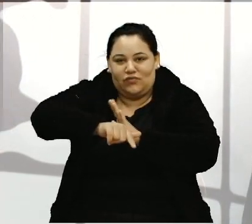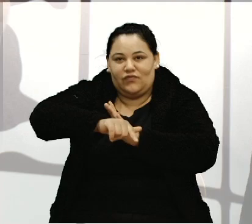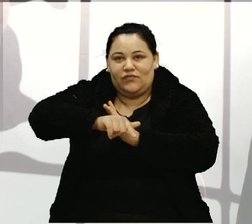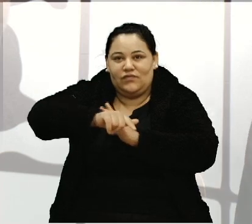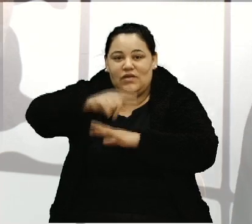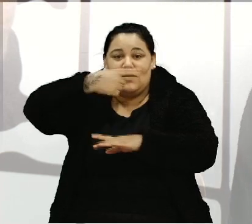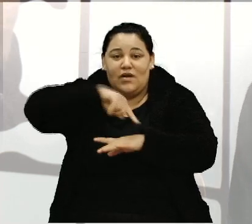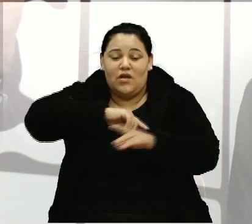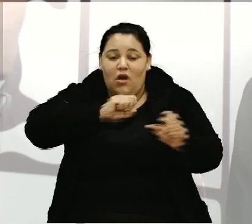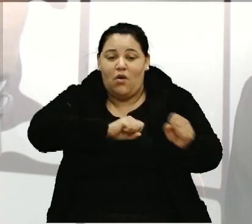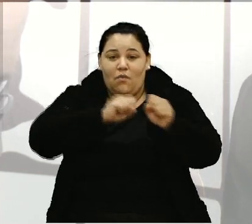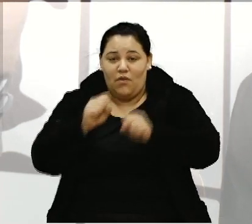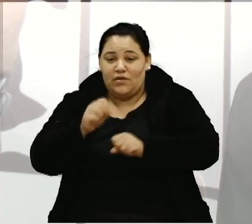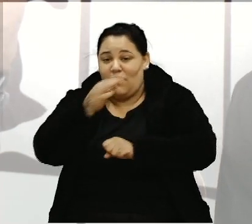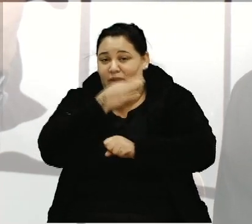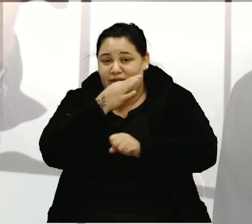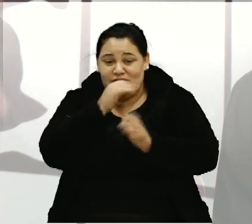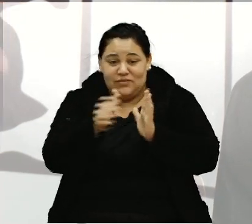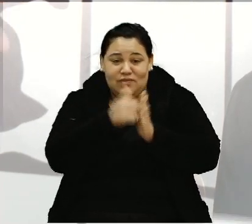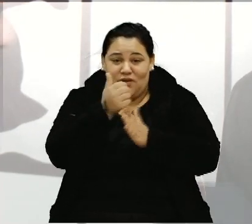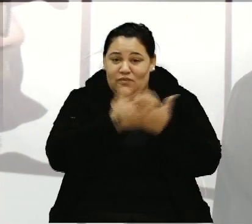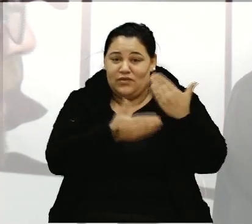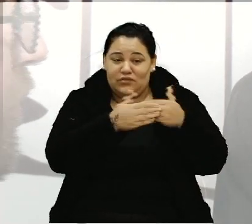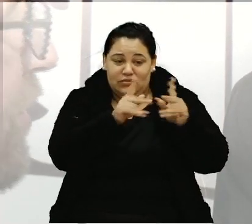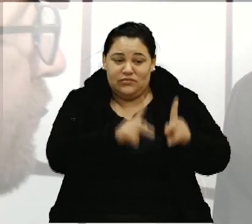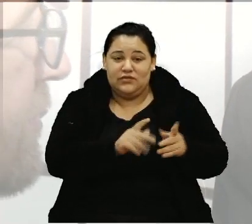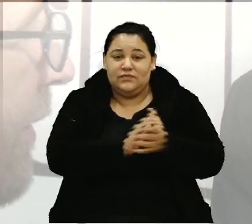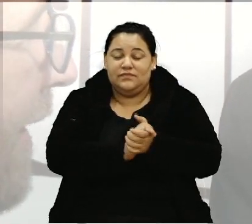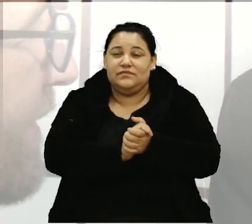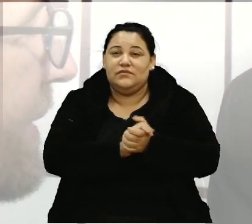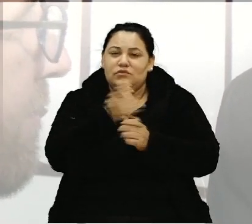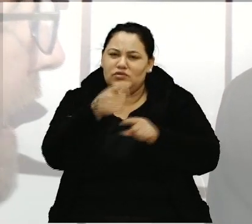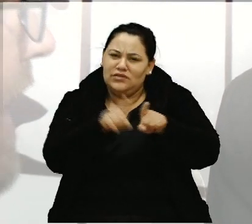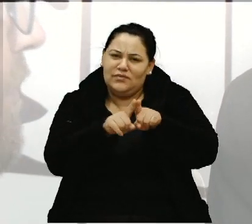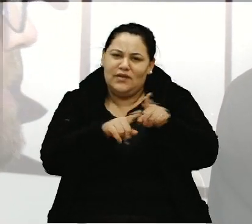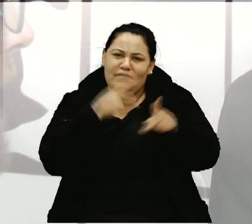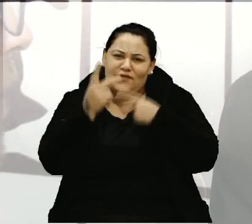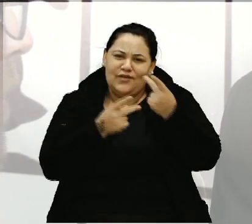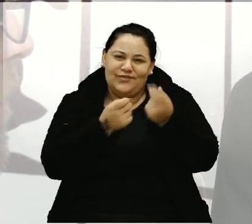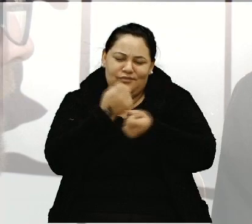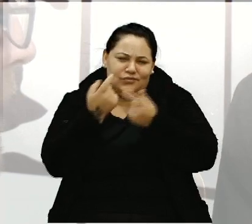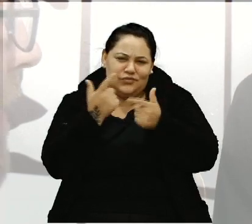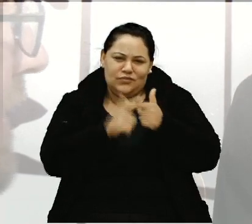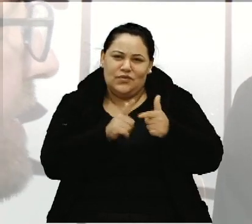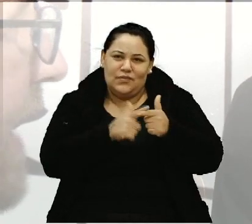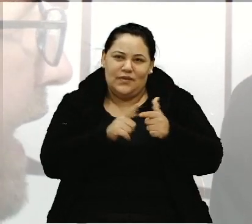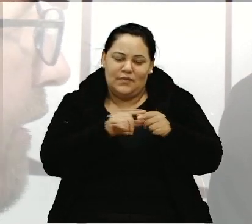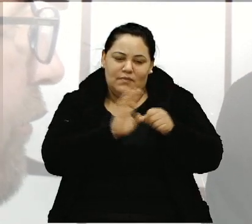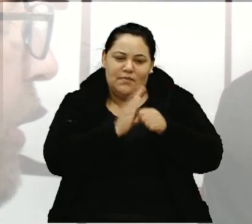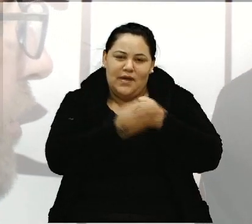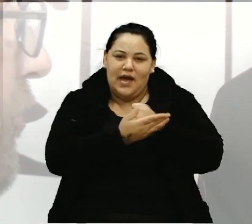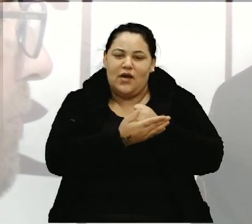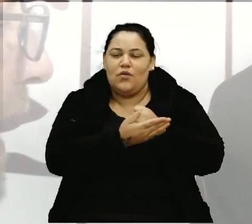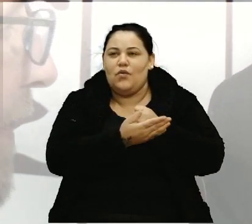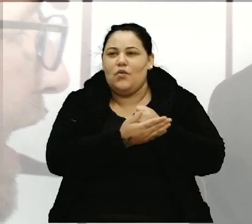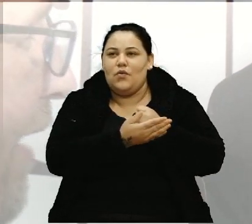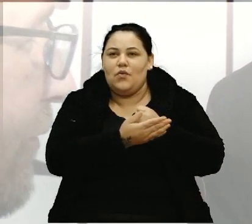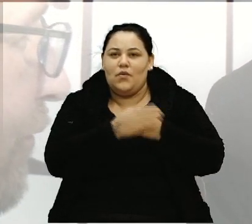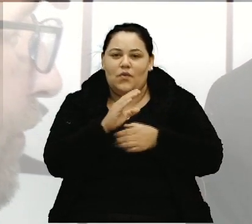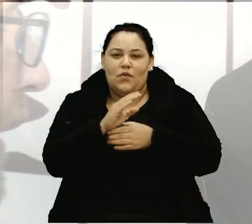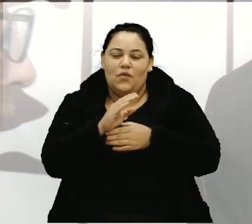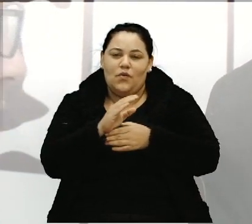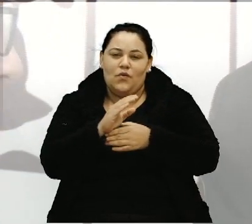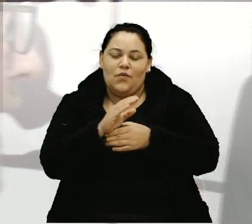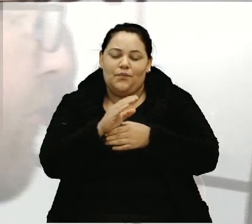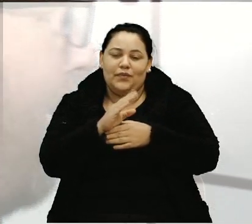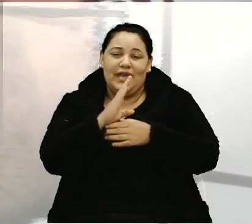possamos estar uma Caxias melhor para todas. O senhor também falou de alguns problemas em bairros, né, como o bairro Castelo, no